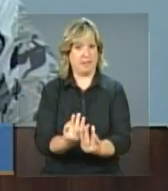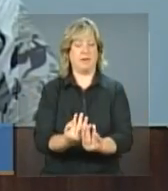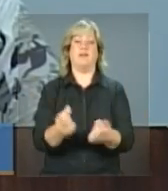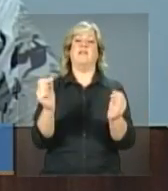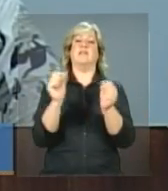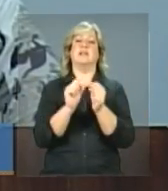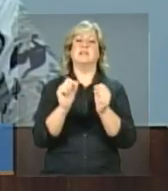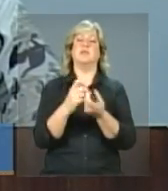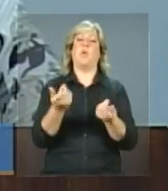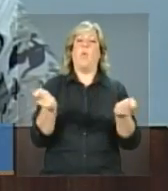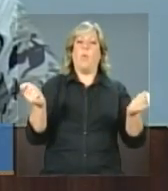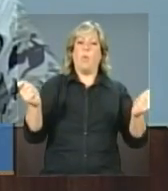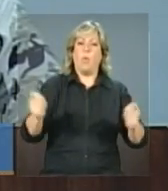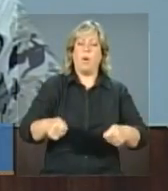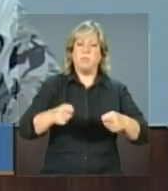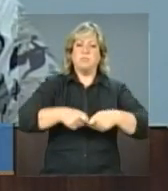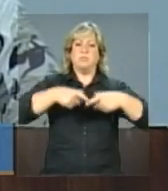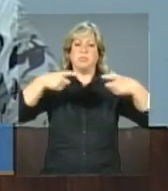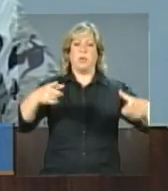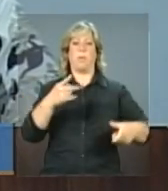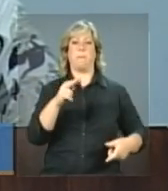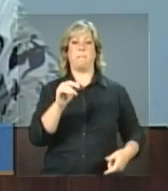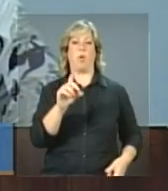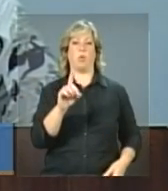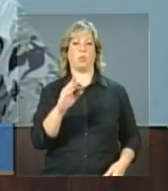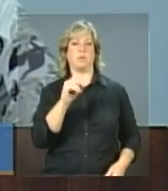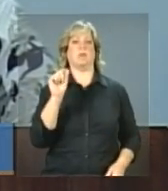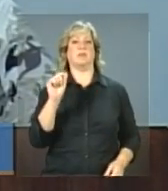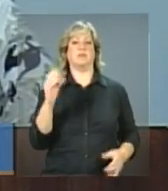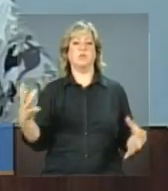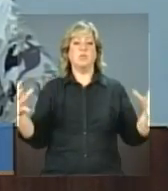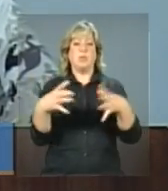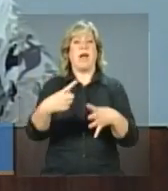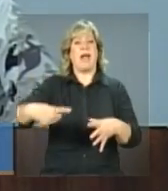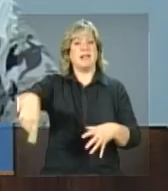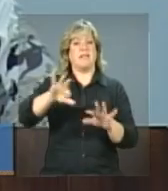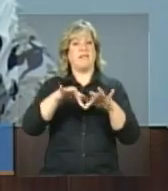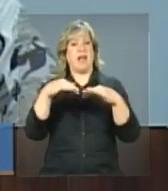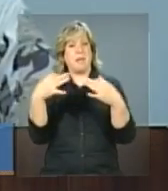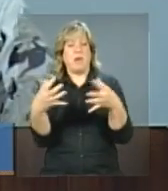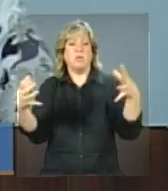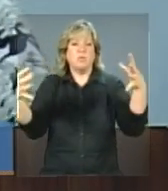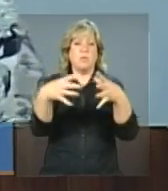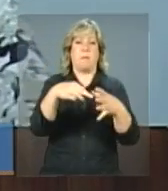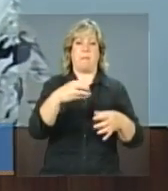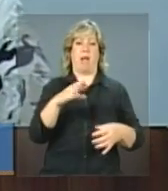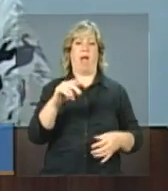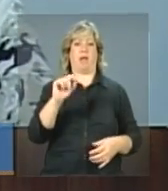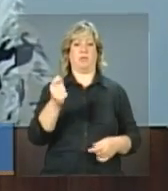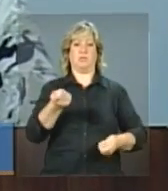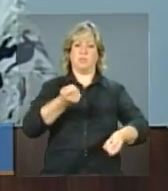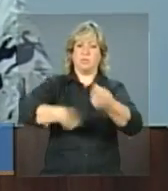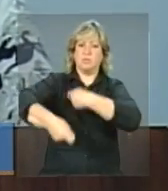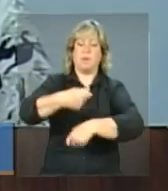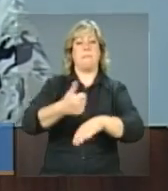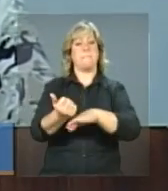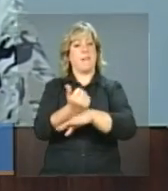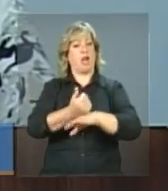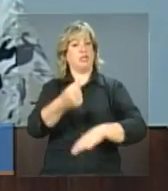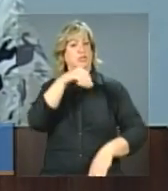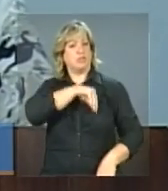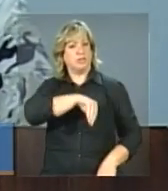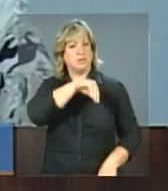condições de aumento de produção e de inserção dessas famílias no mercado. Nós queremos que essas famílias melhorem a sua